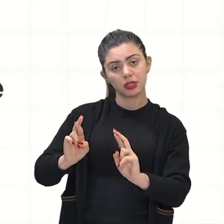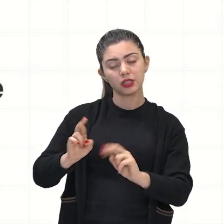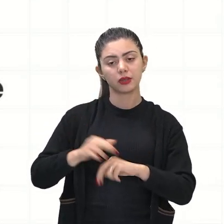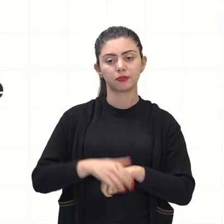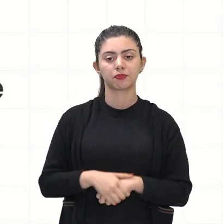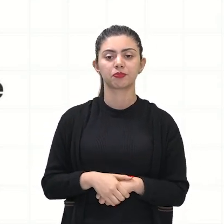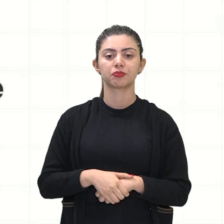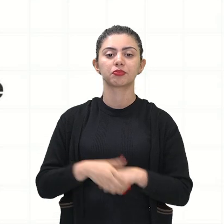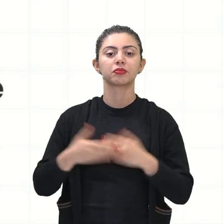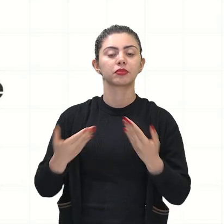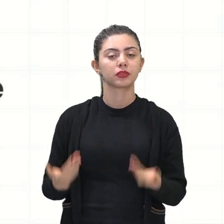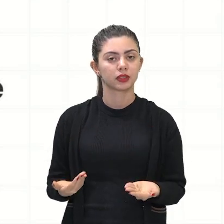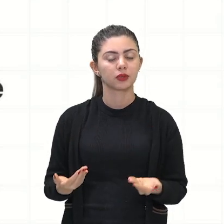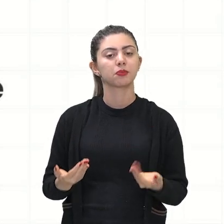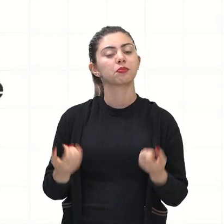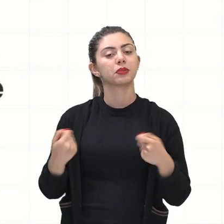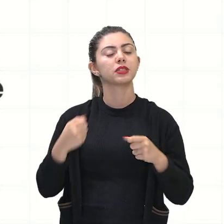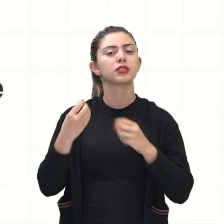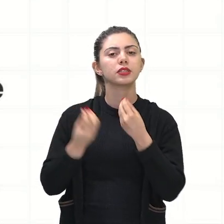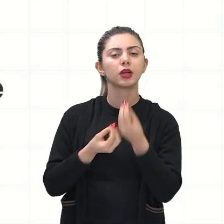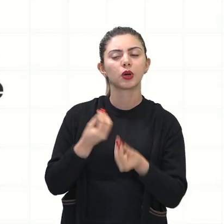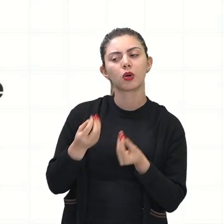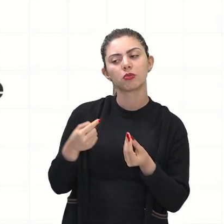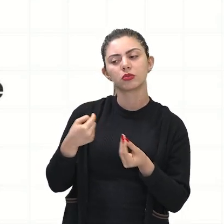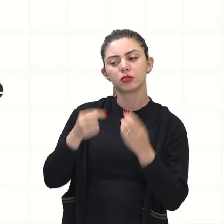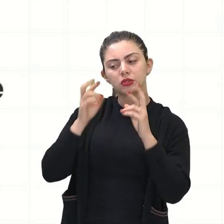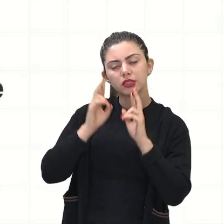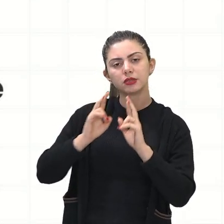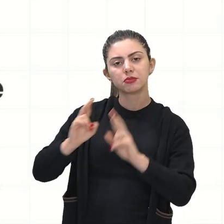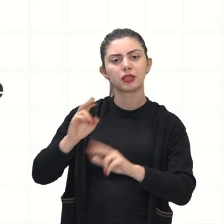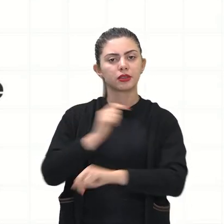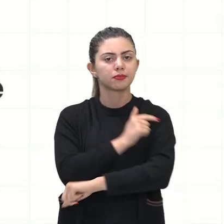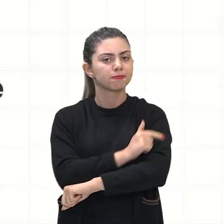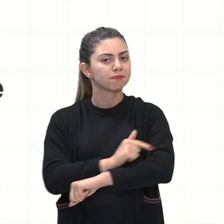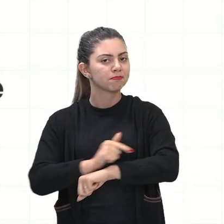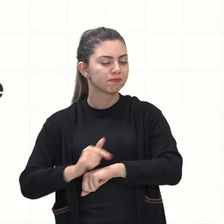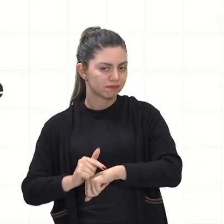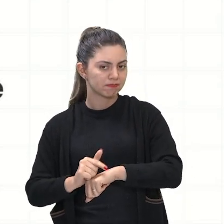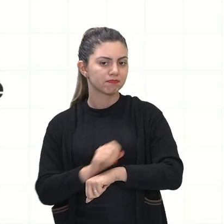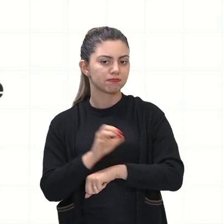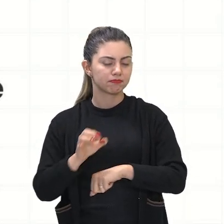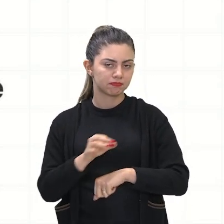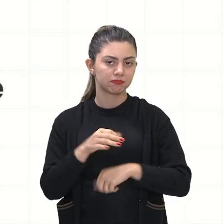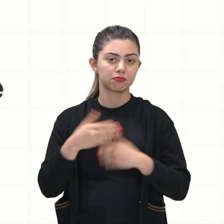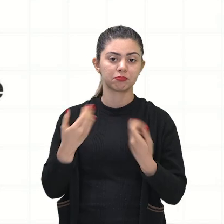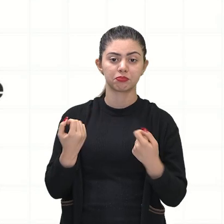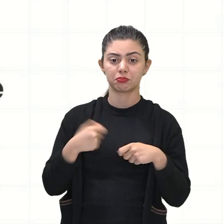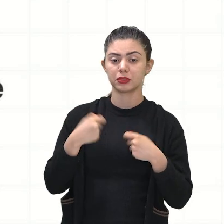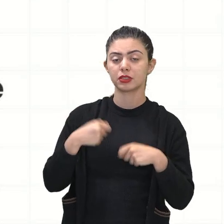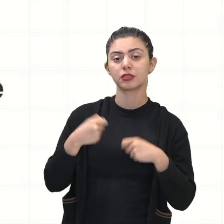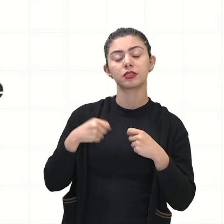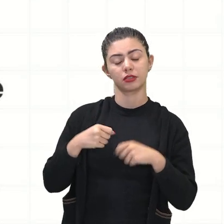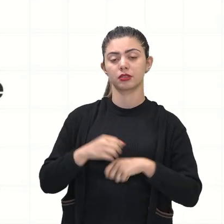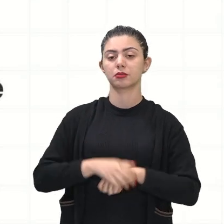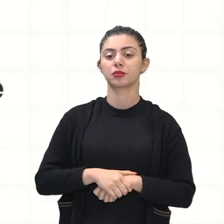que seja sedimentado, que tenha no seu âmbito a dimensão da